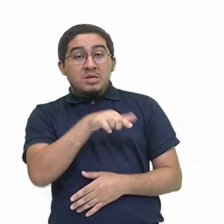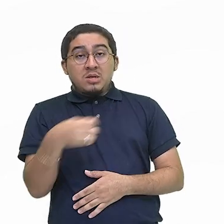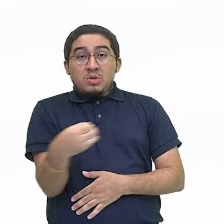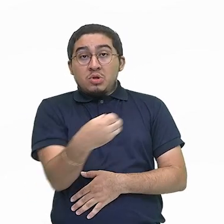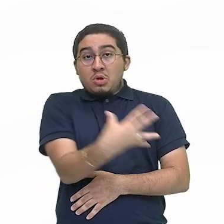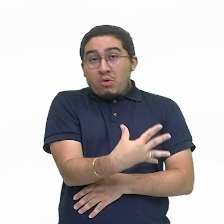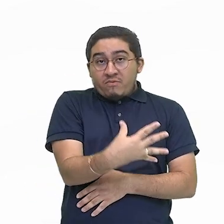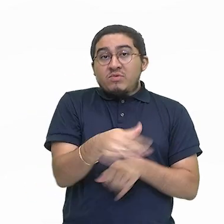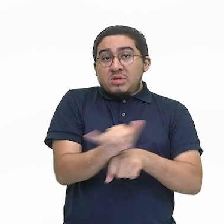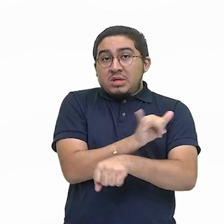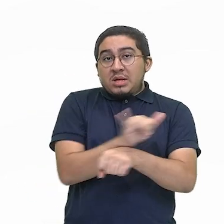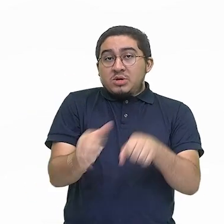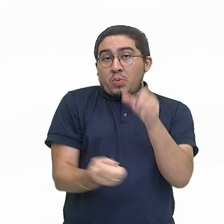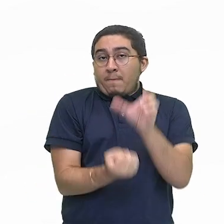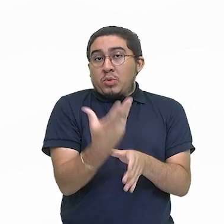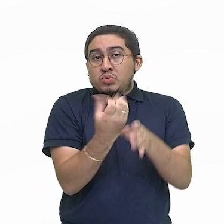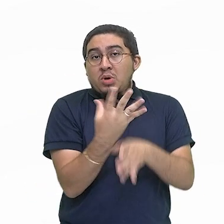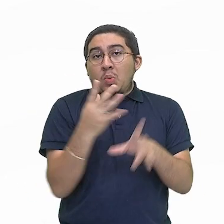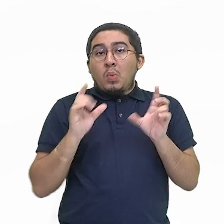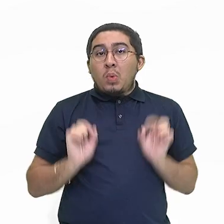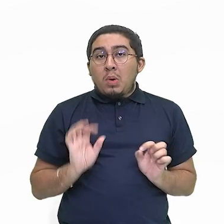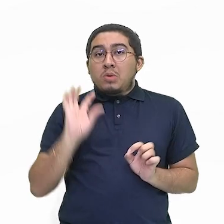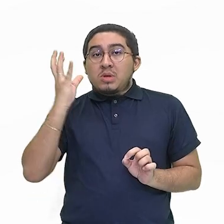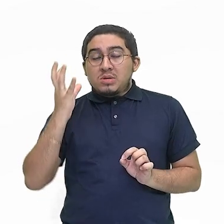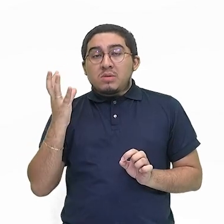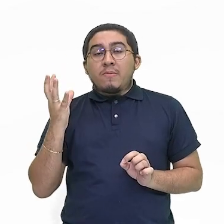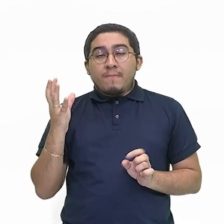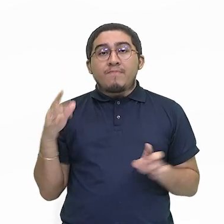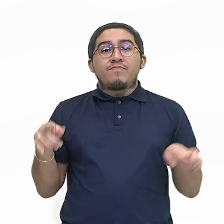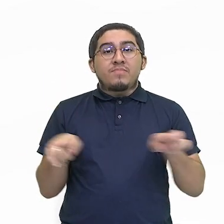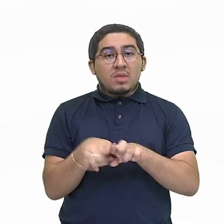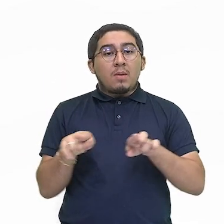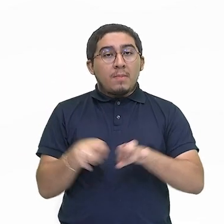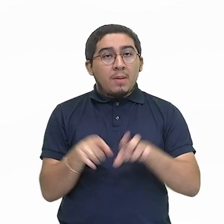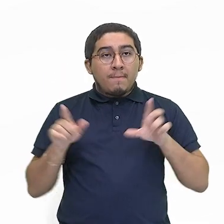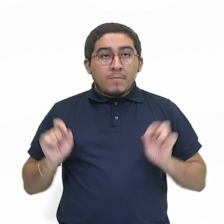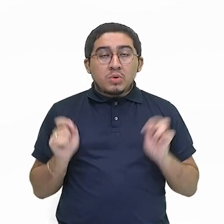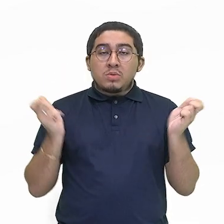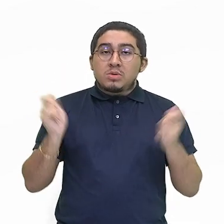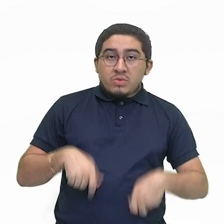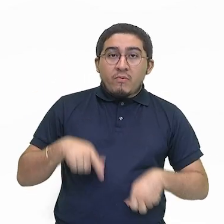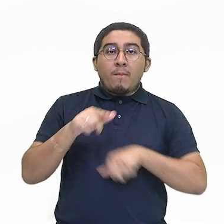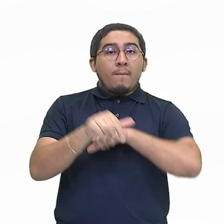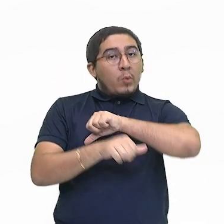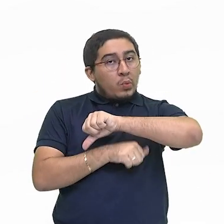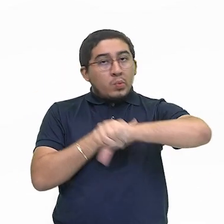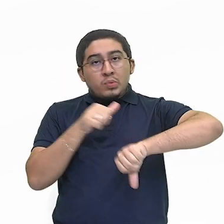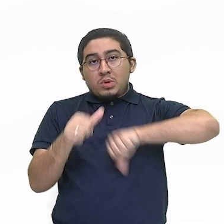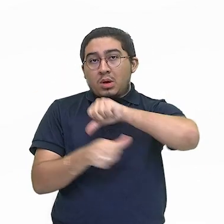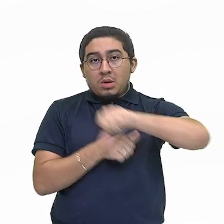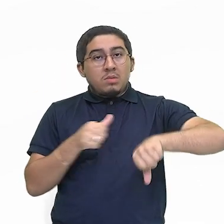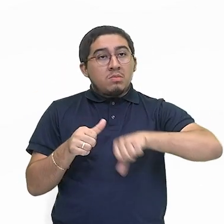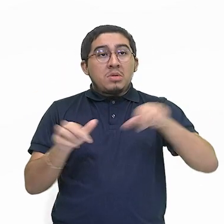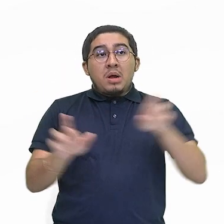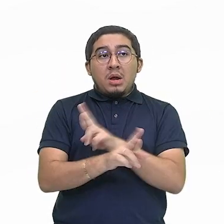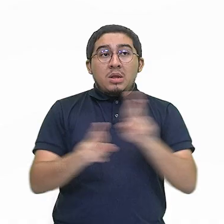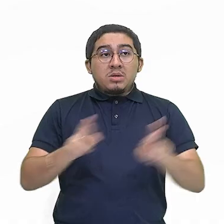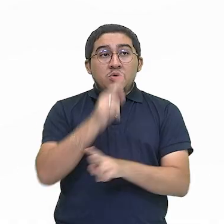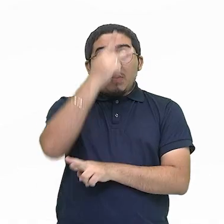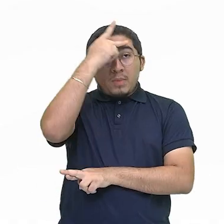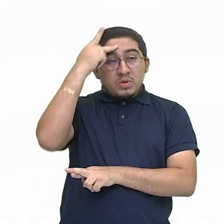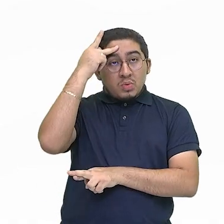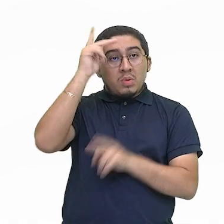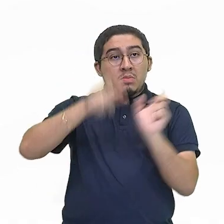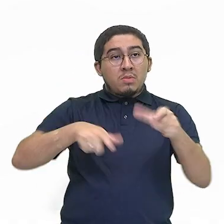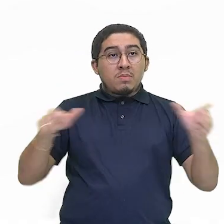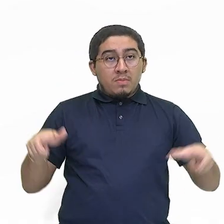com a Revolução Francesa, ela vai fazer o quê? Ela vai também mudar as relações entre as pessoas, as relações de